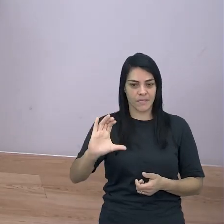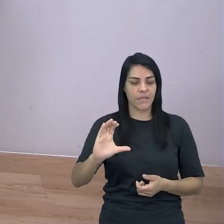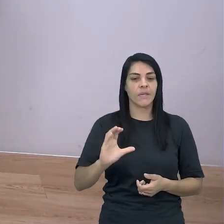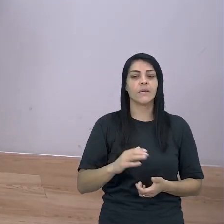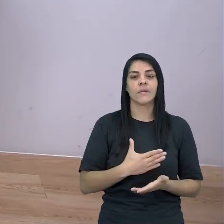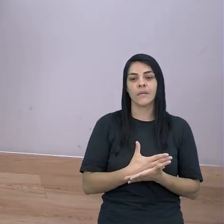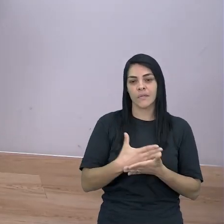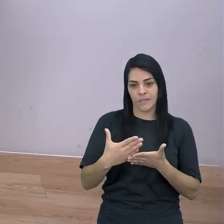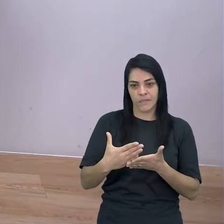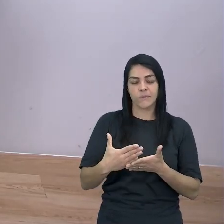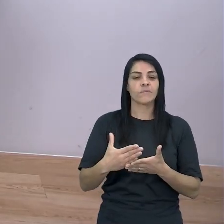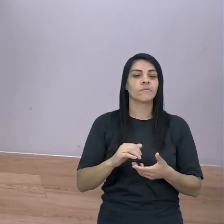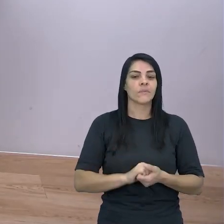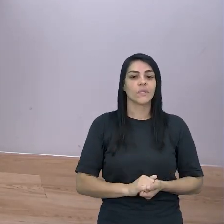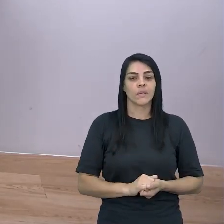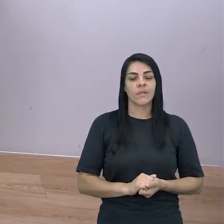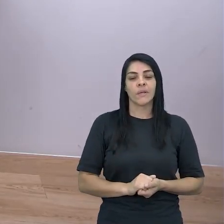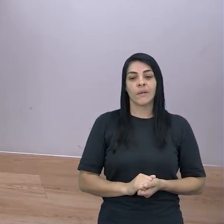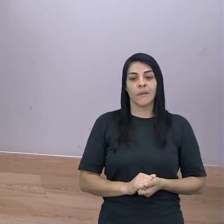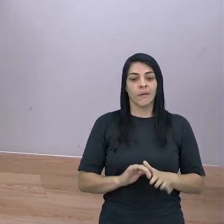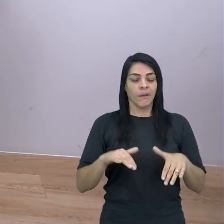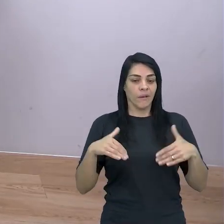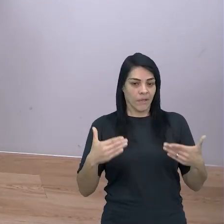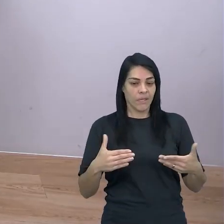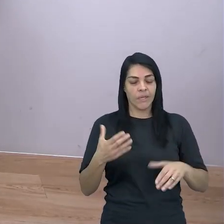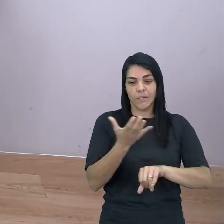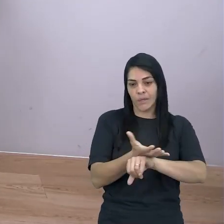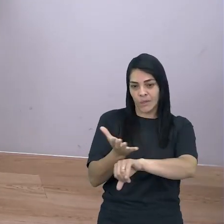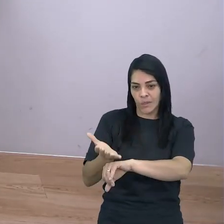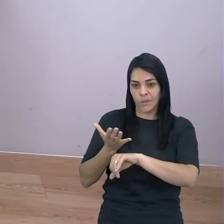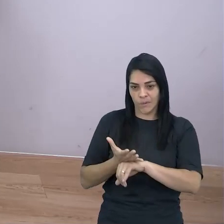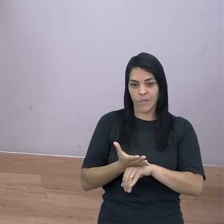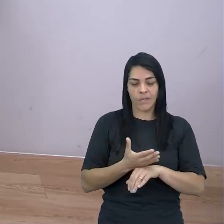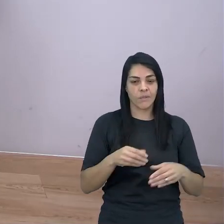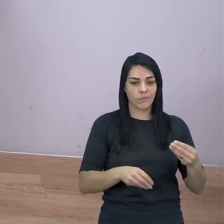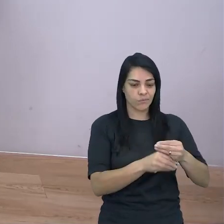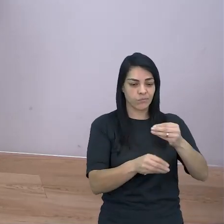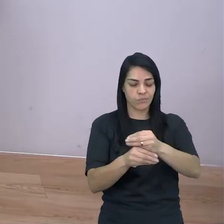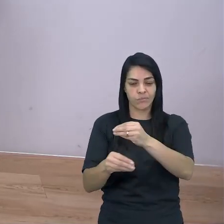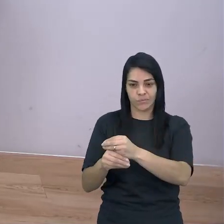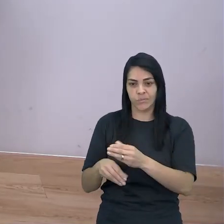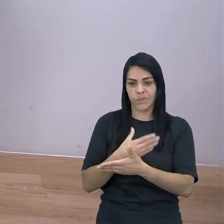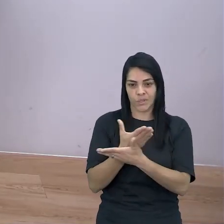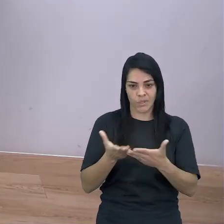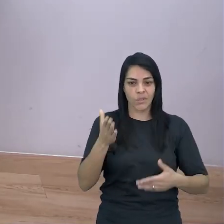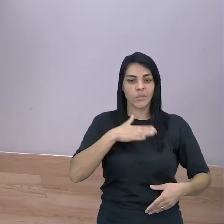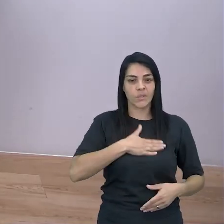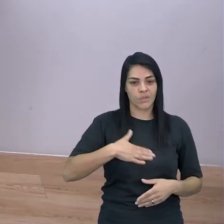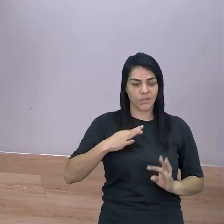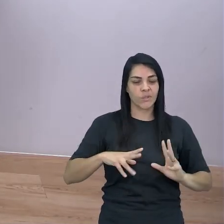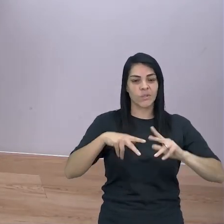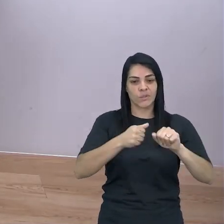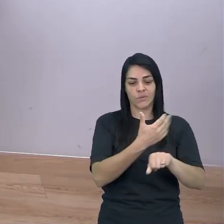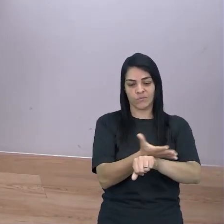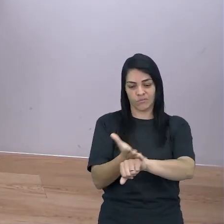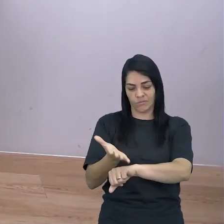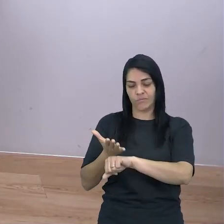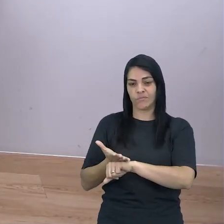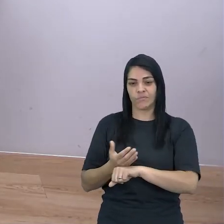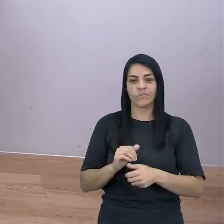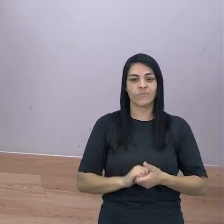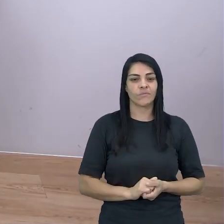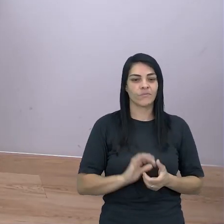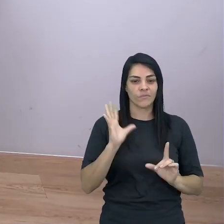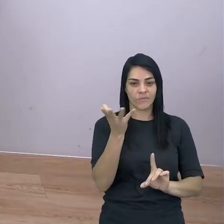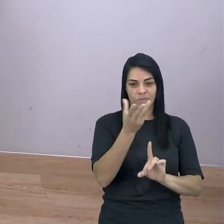a gente aqui do inglês, a gente interfere em todos os componentes. A gente gosta de entrar em todos os componentes. Isso aí. Igual